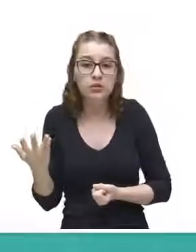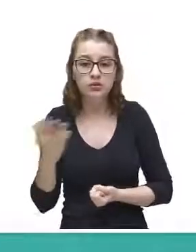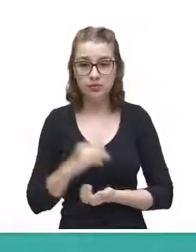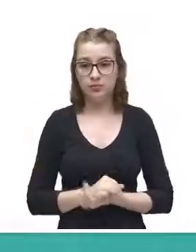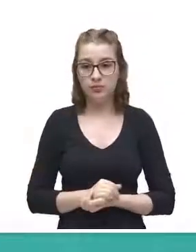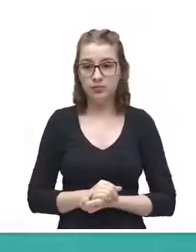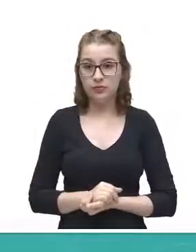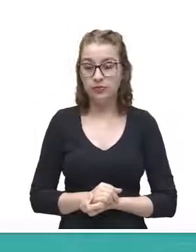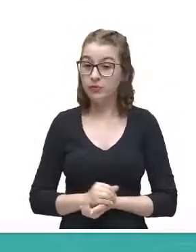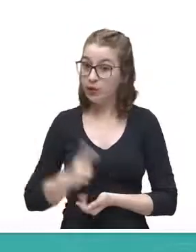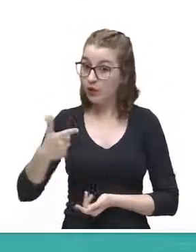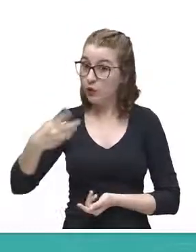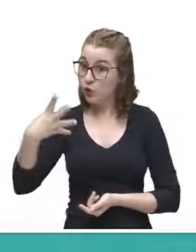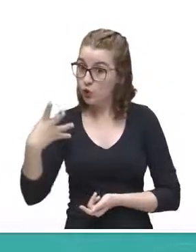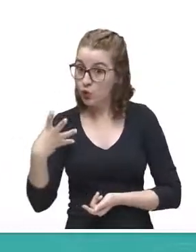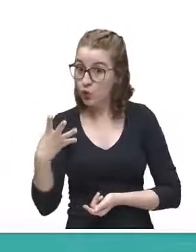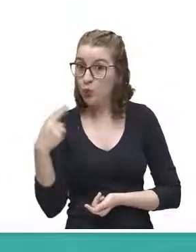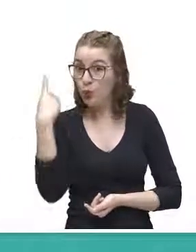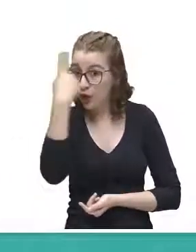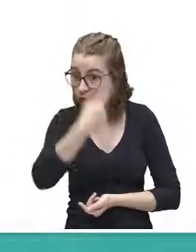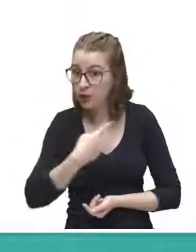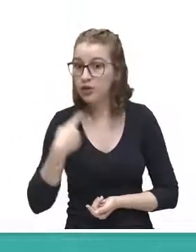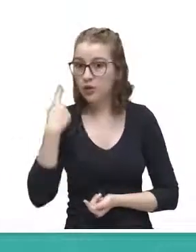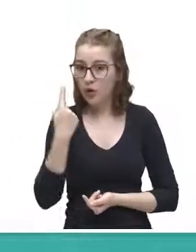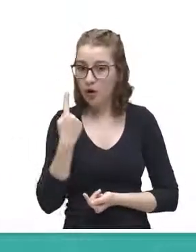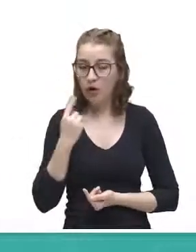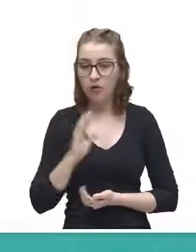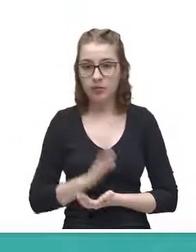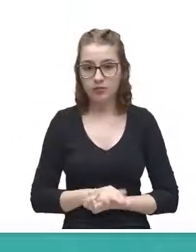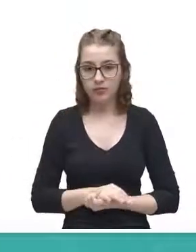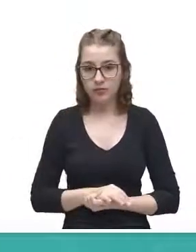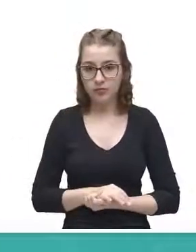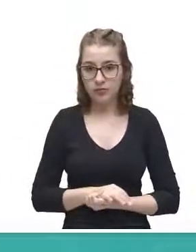Então, o nosso planeta, ele acabou sendo dividido em